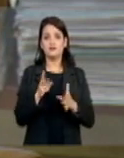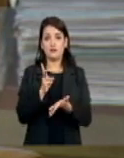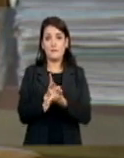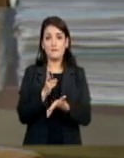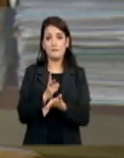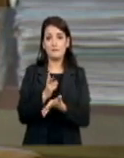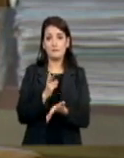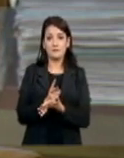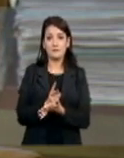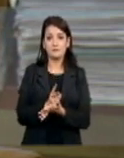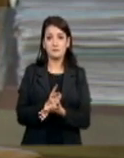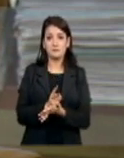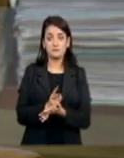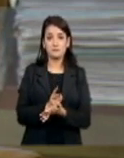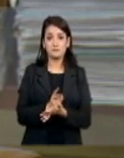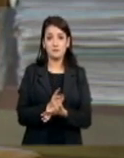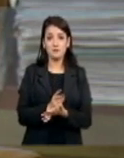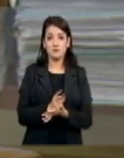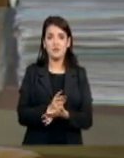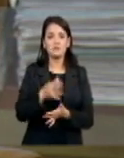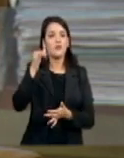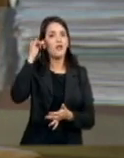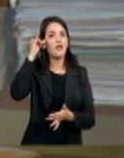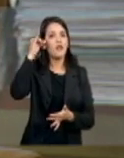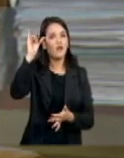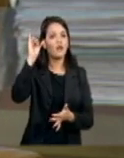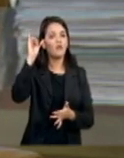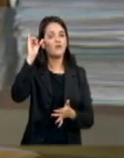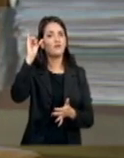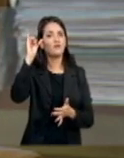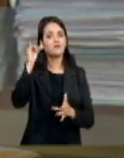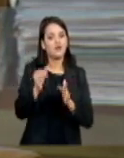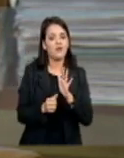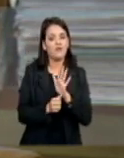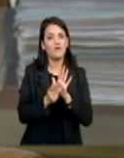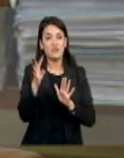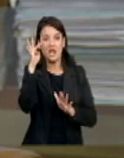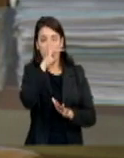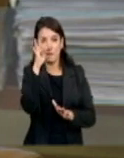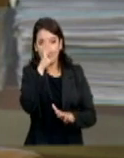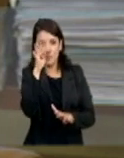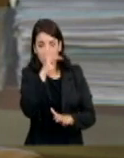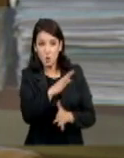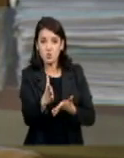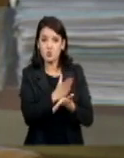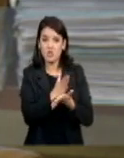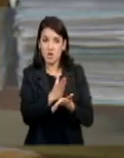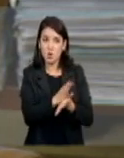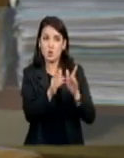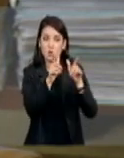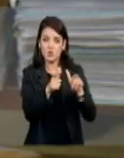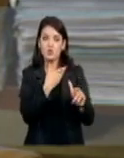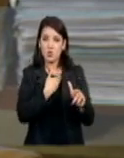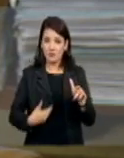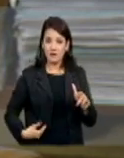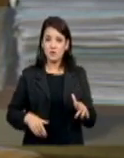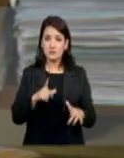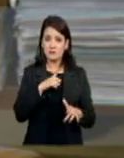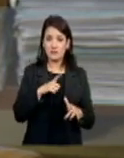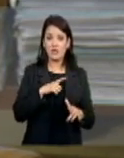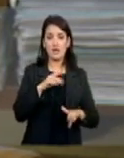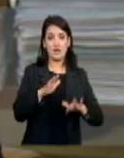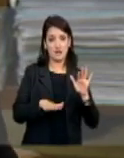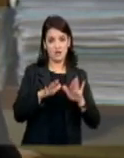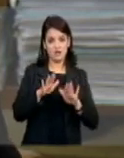neutralizar eventuais abusos nas entidades governamentais que muitas vezes deslumbrados